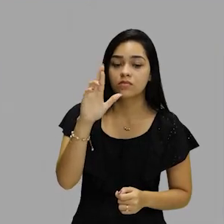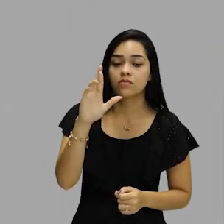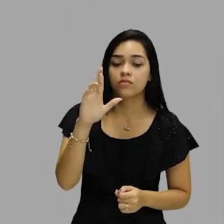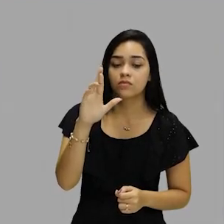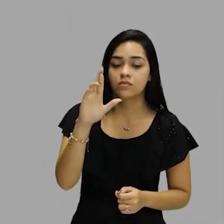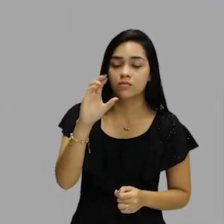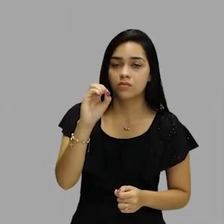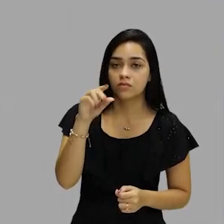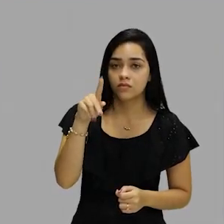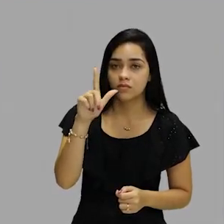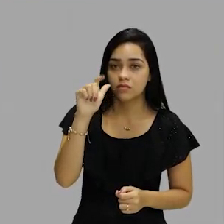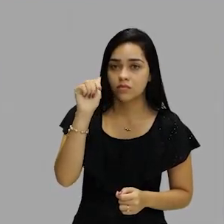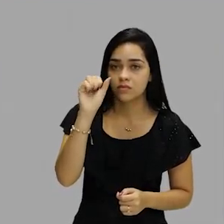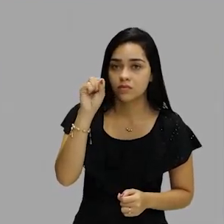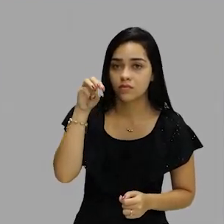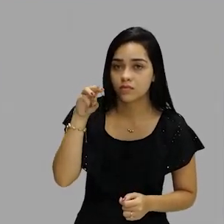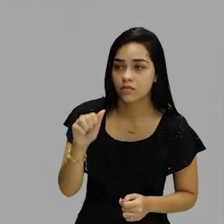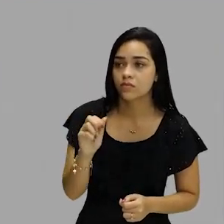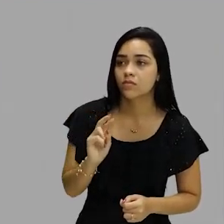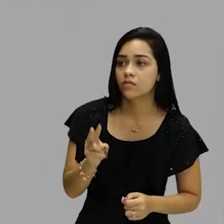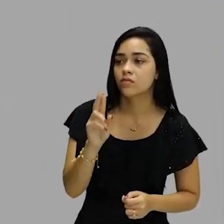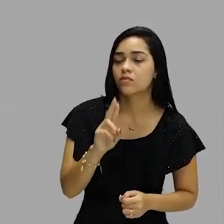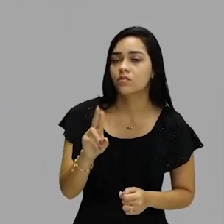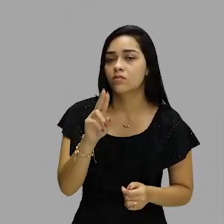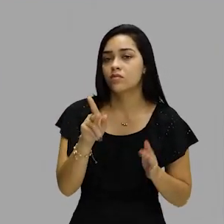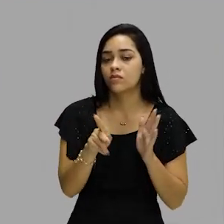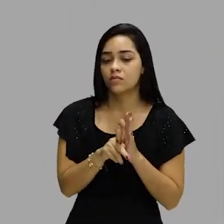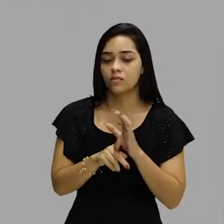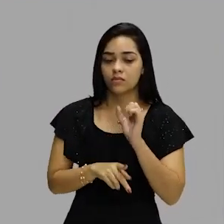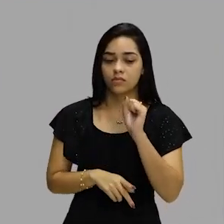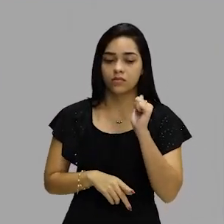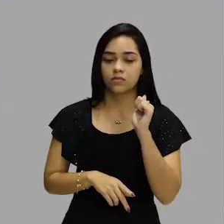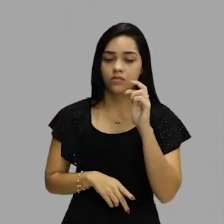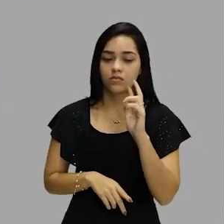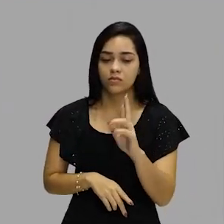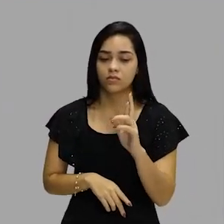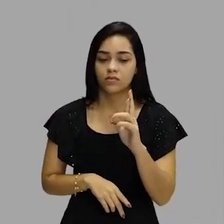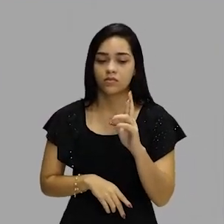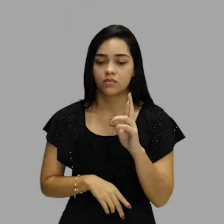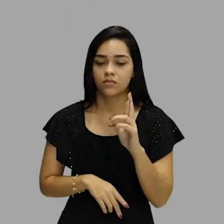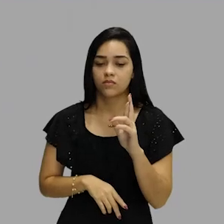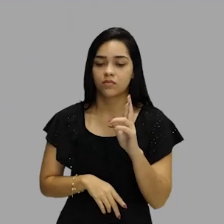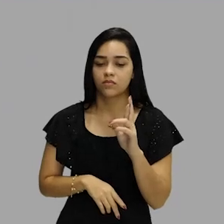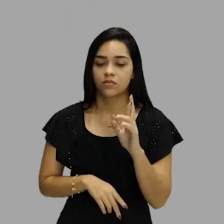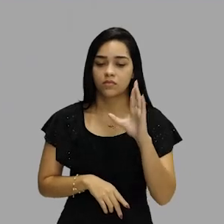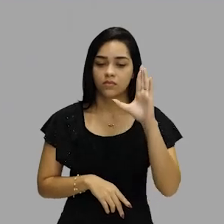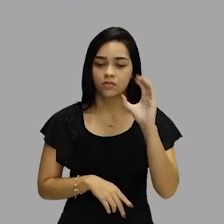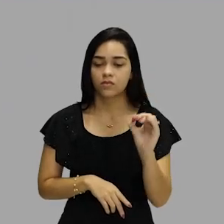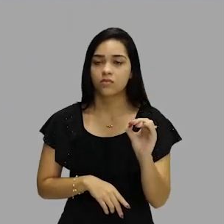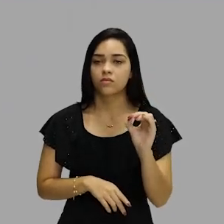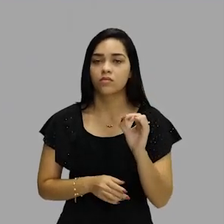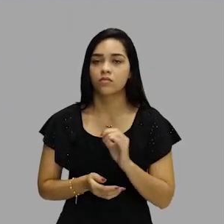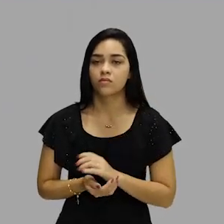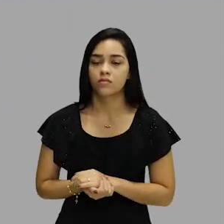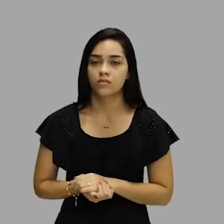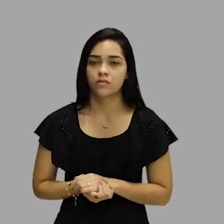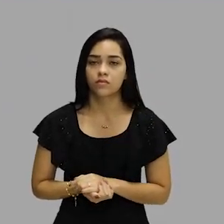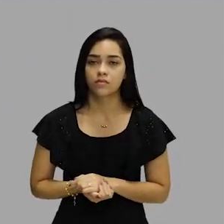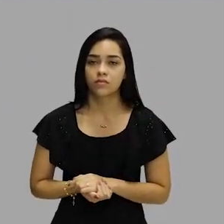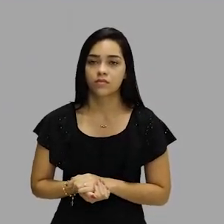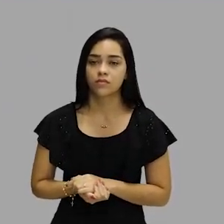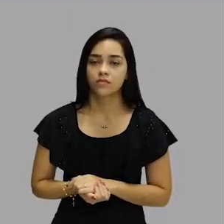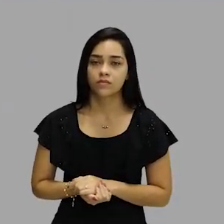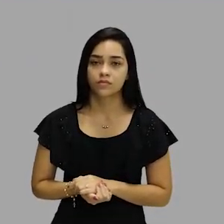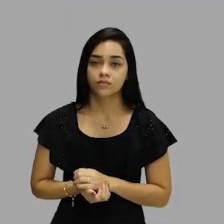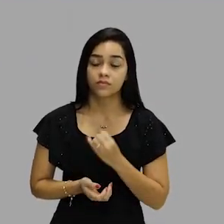sempre usa esse radical aqui para a célula muscular. Se é membrana plasmática, eu uso sarcolema.